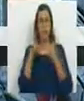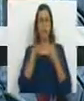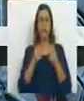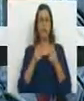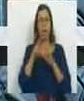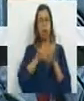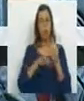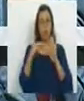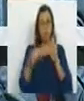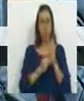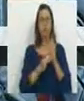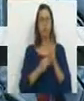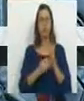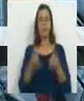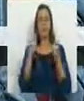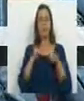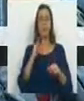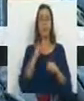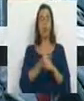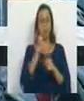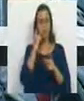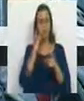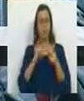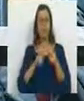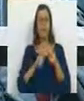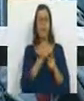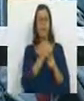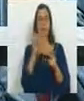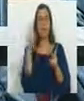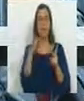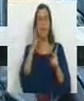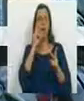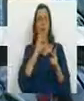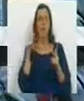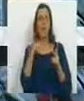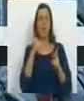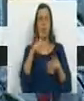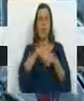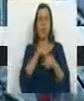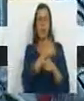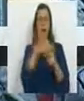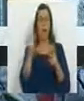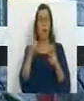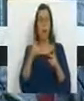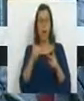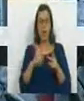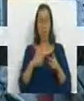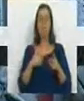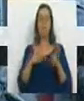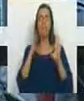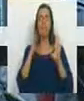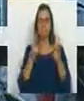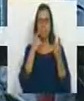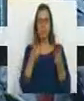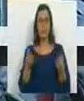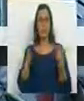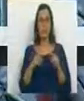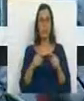seu relatório. Uma outra questão tem a ver com a violência doméstica. E precisamos de retomar